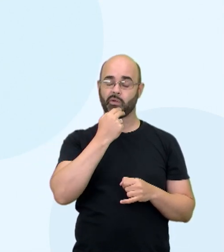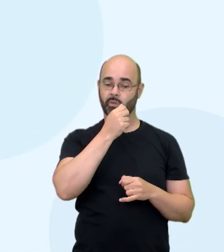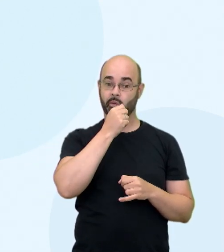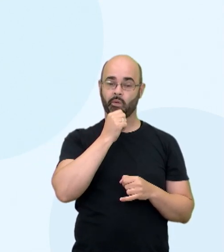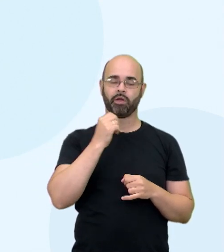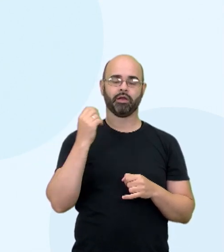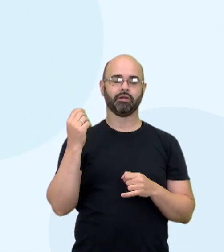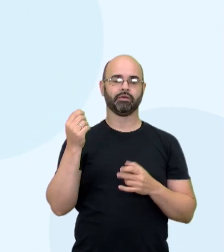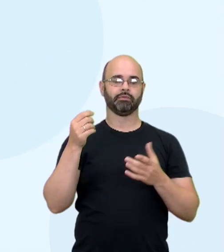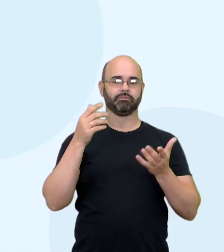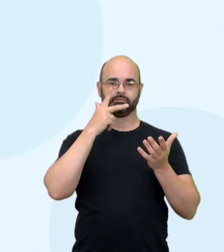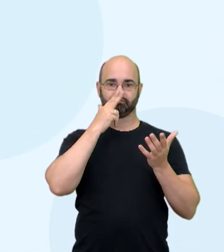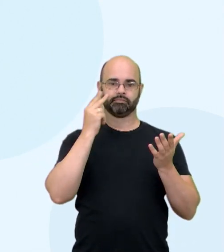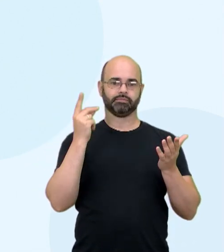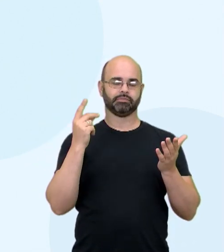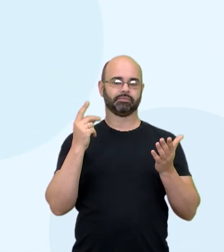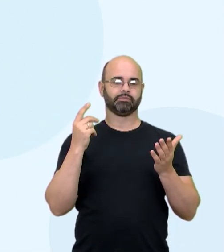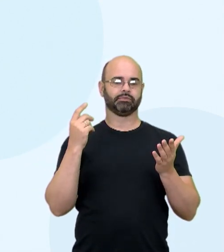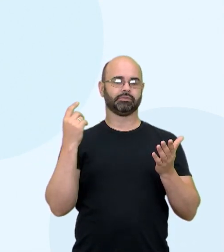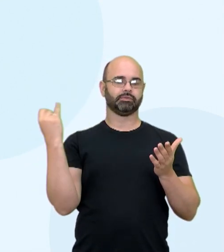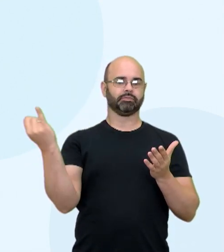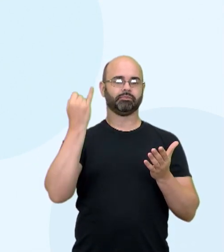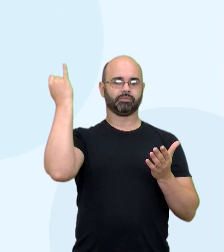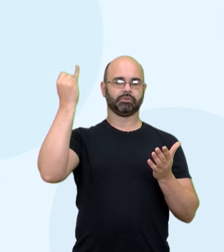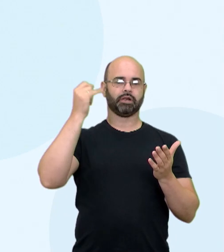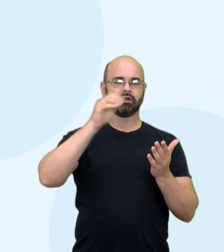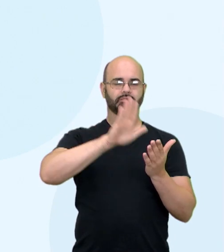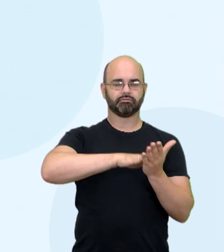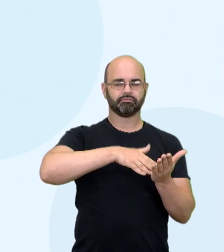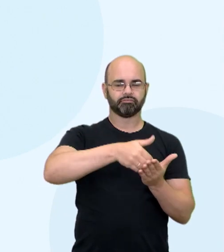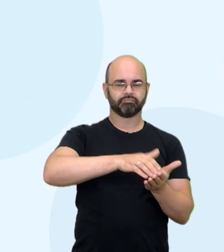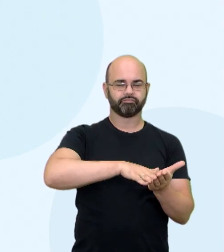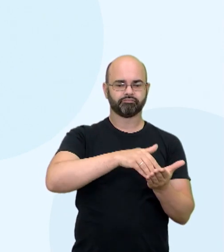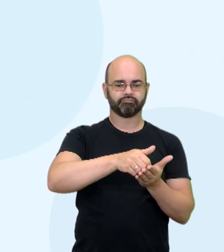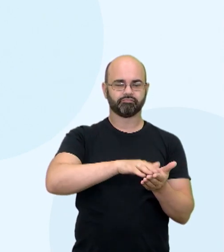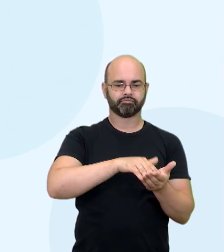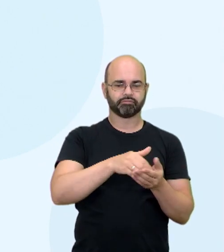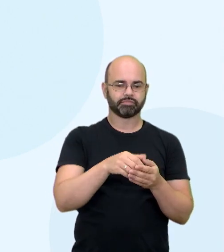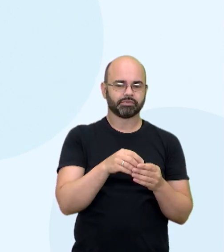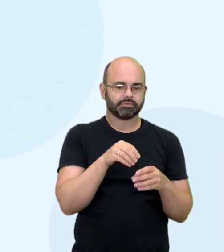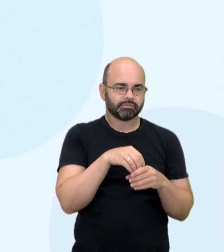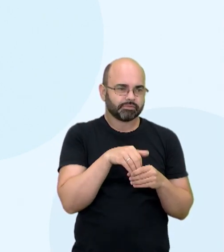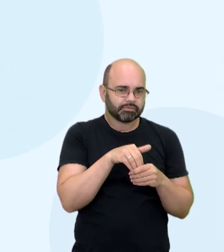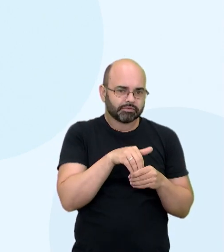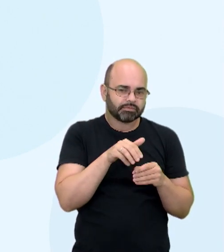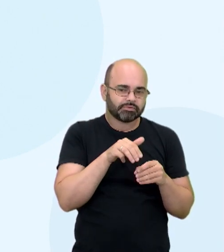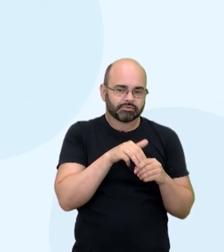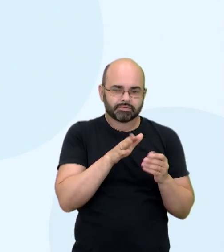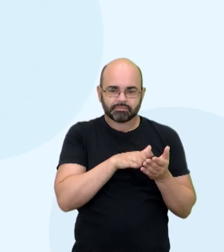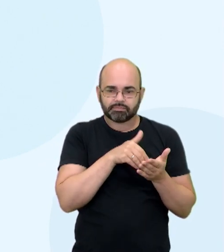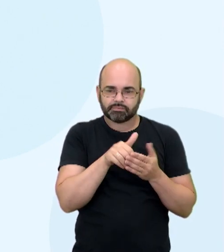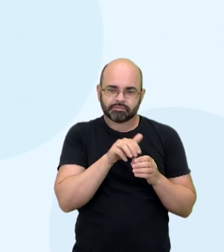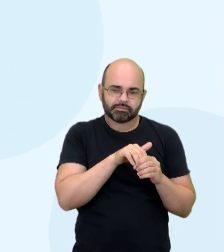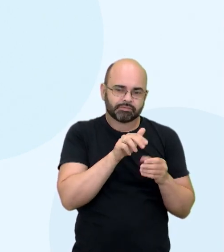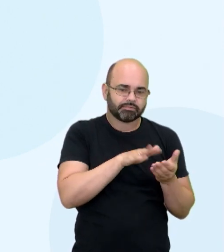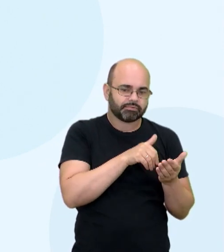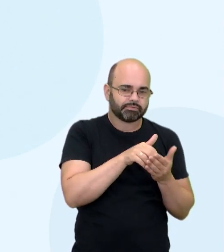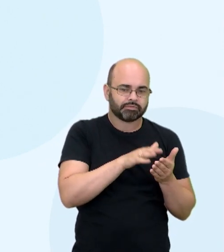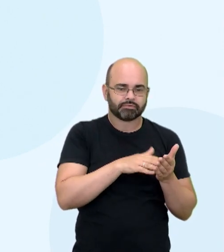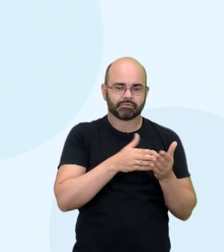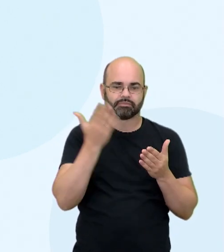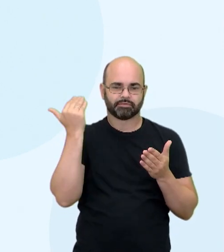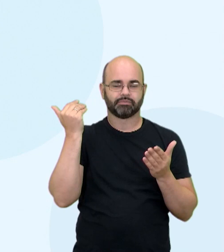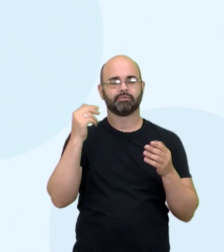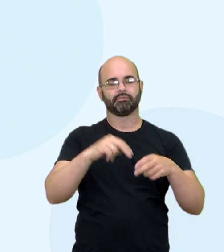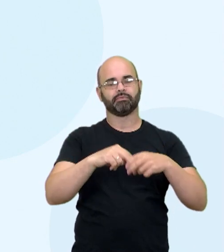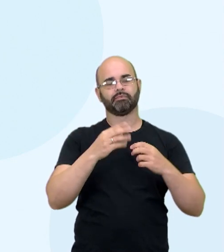que preparavam essa tintura negra secretamente. Por isso que a alquimia era entendida na